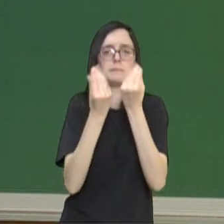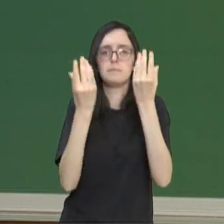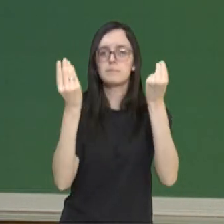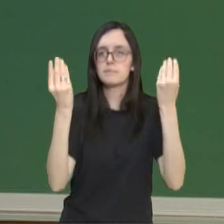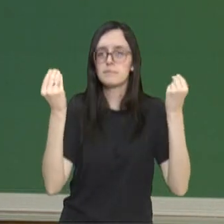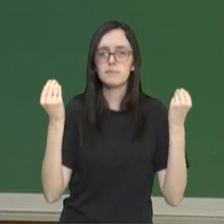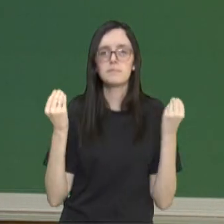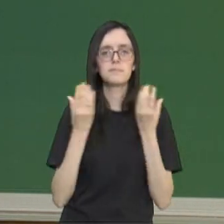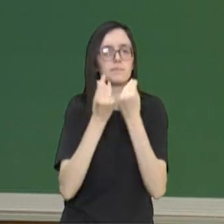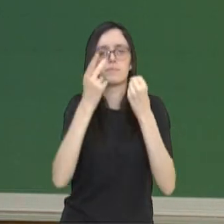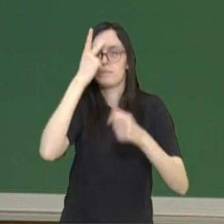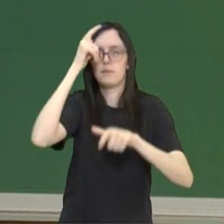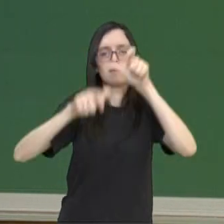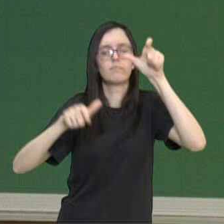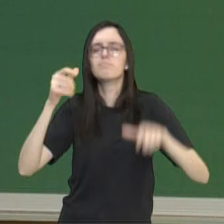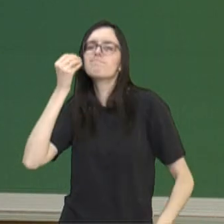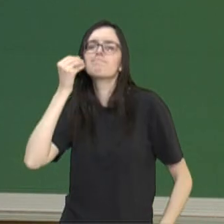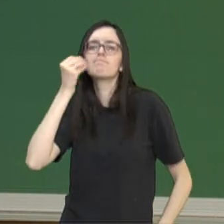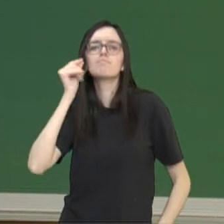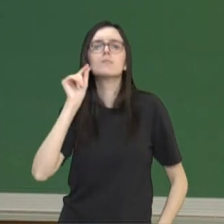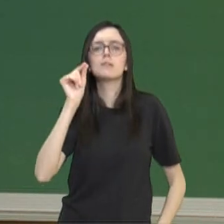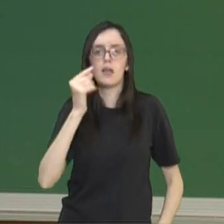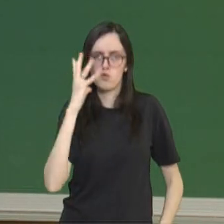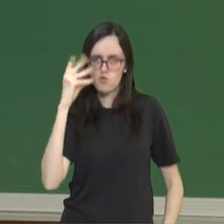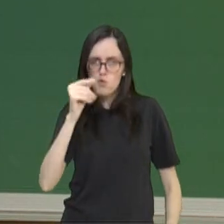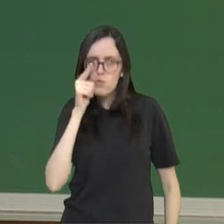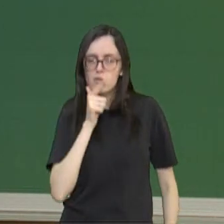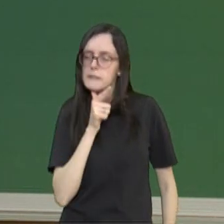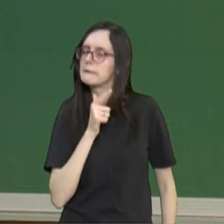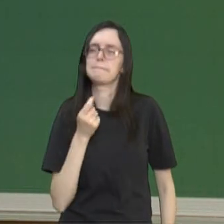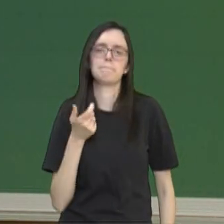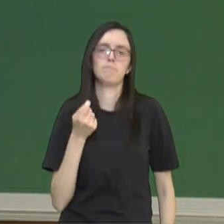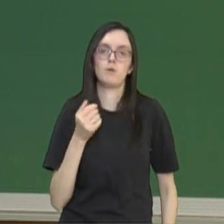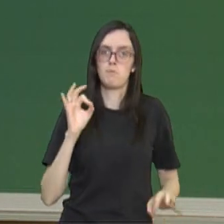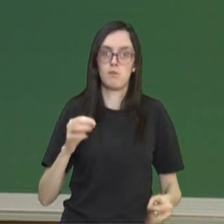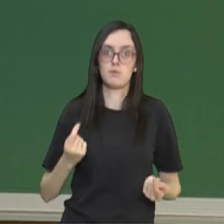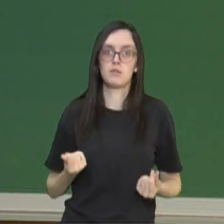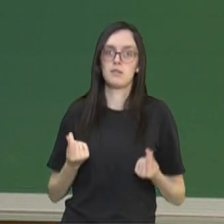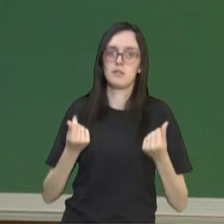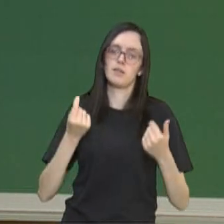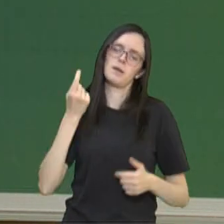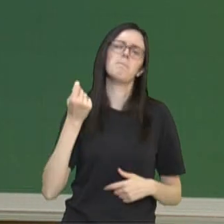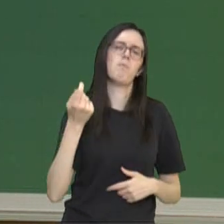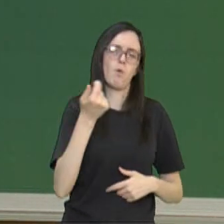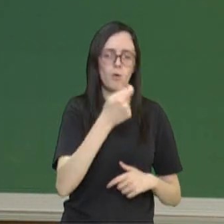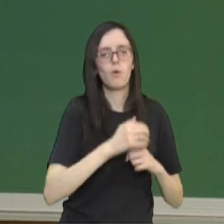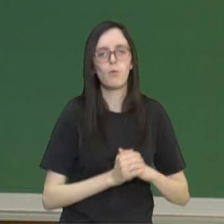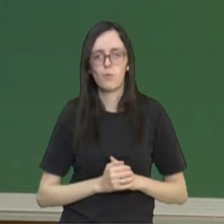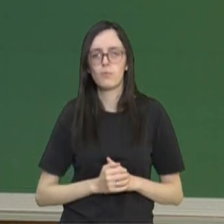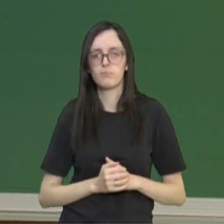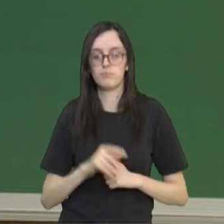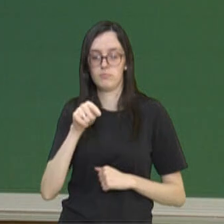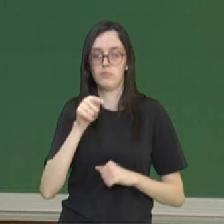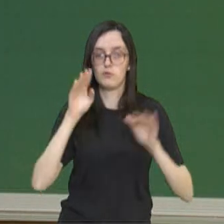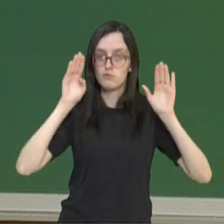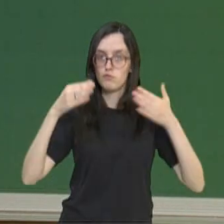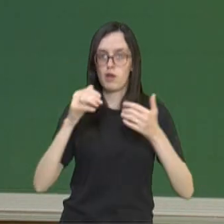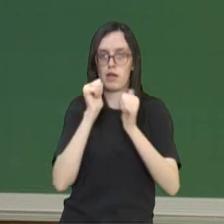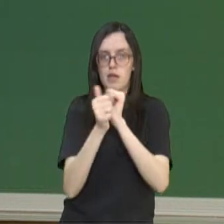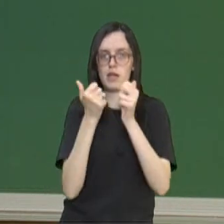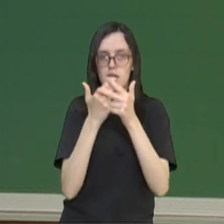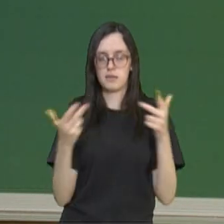apartamento, coisas que muitas vezes, né, a família toda sai ganhando com isso, né? Só que, por outro lado, nós temos que pensar também